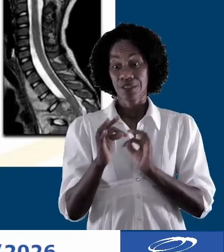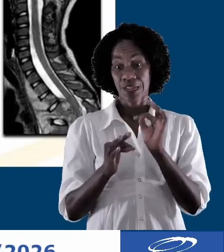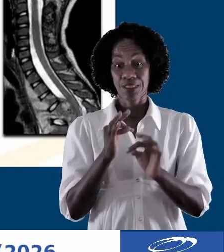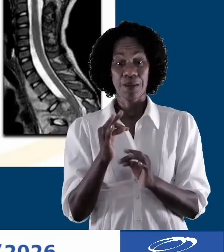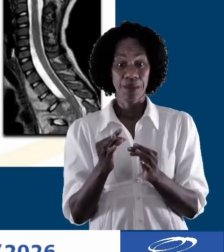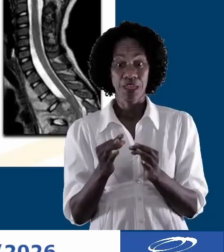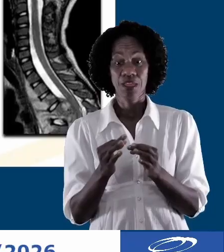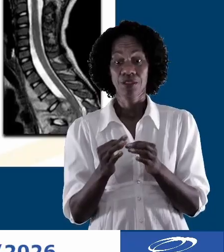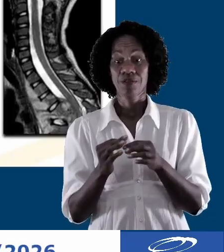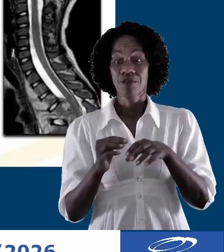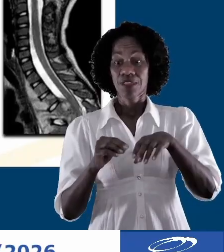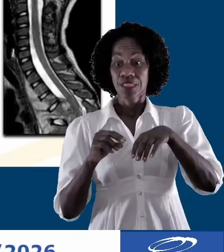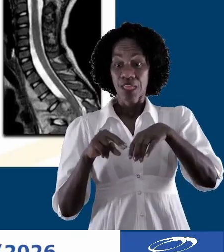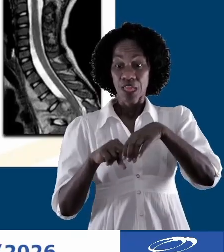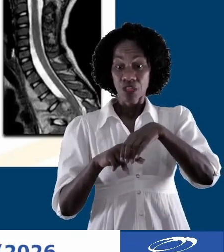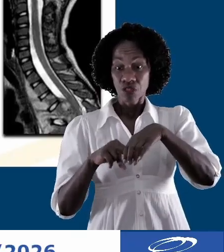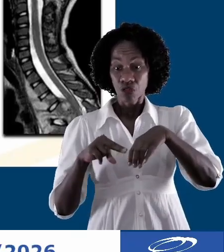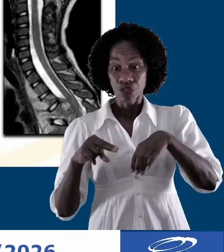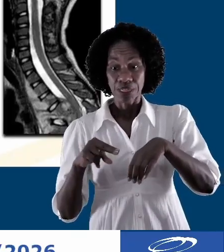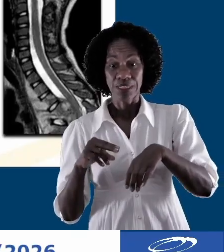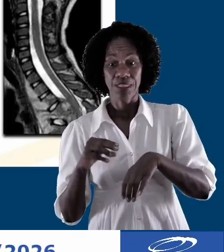para uma faixa de 3 a 6 meses.